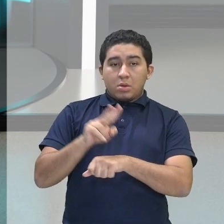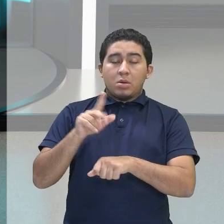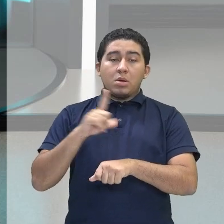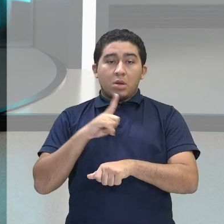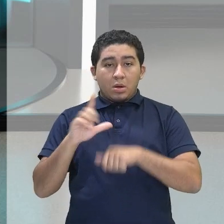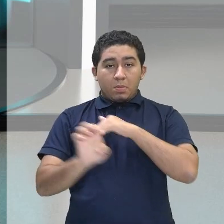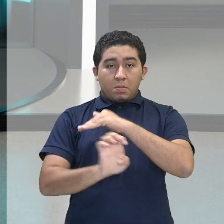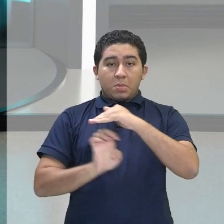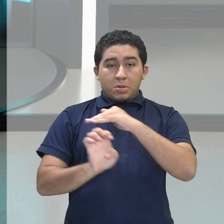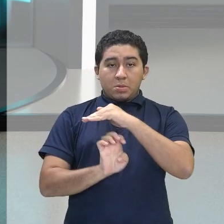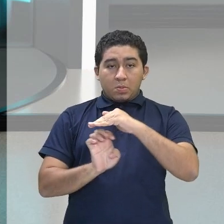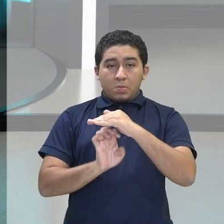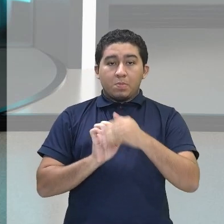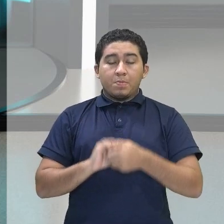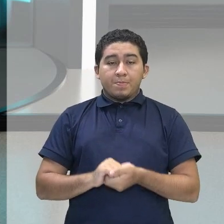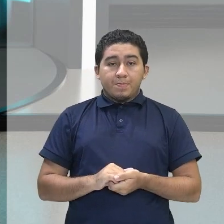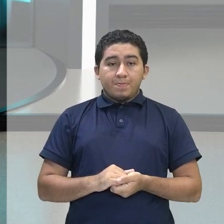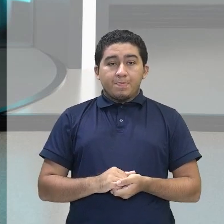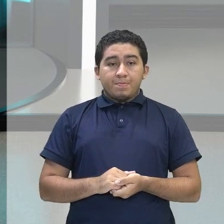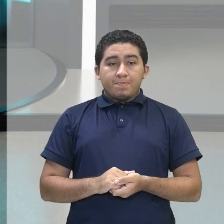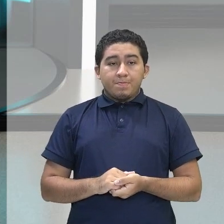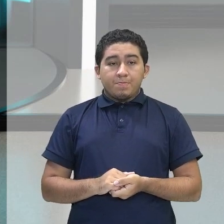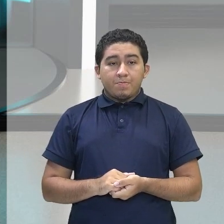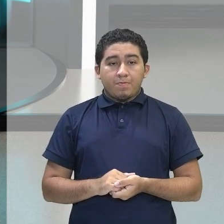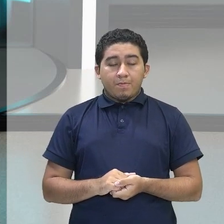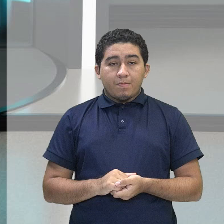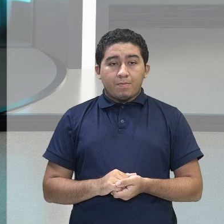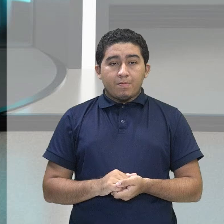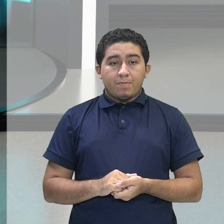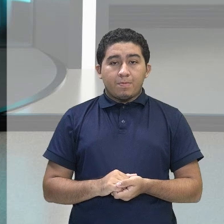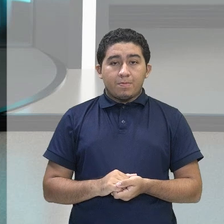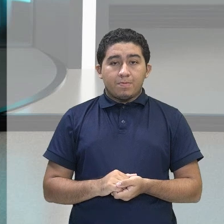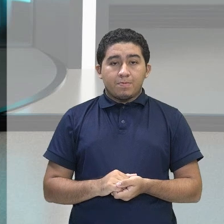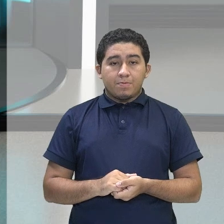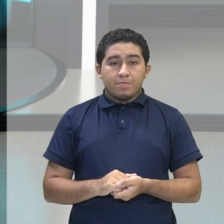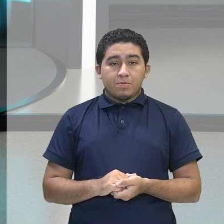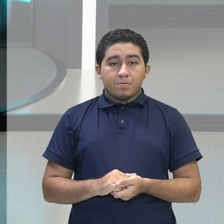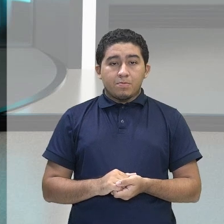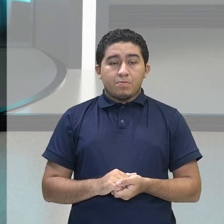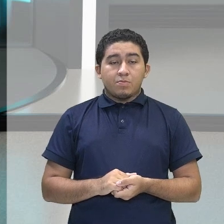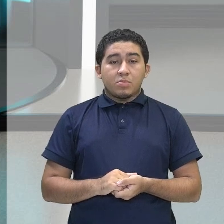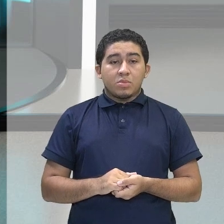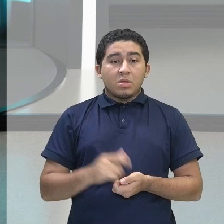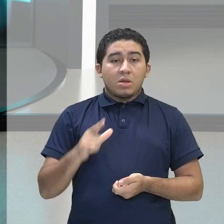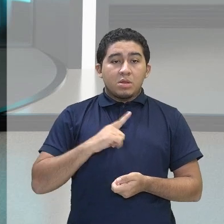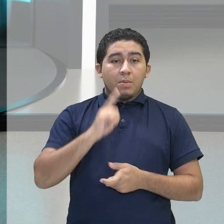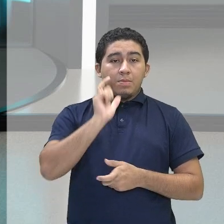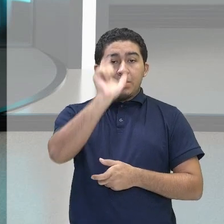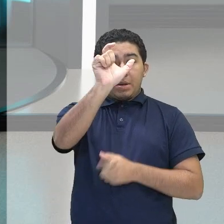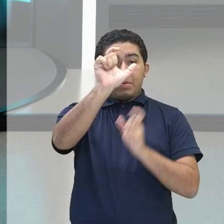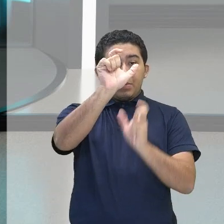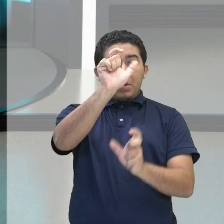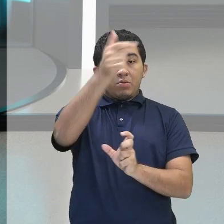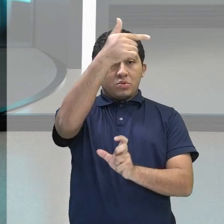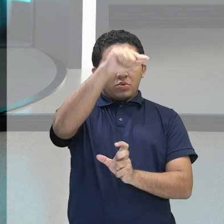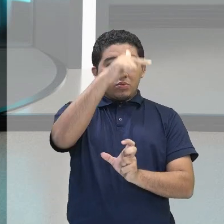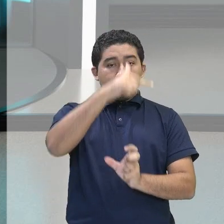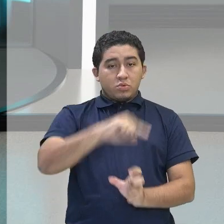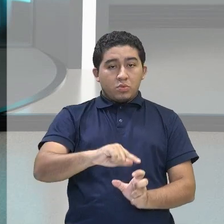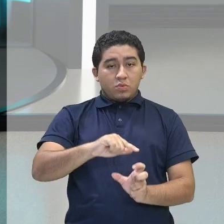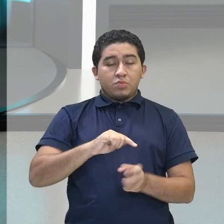novamente aqui, não é? A palavra IT, ok? O IT também aparece de novo ali embaixo, as